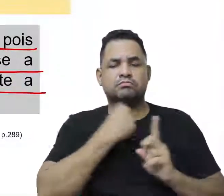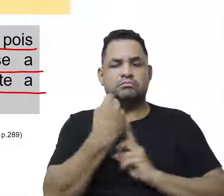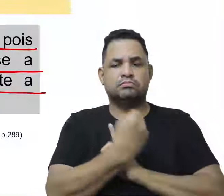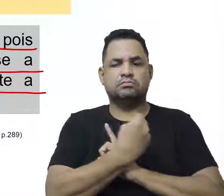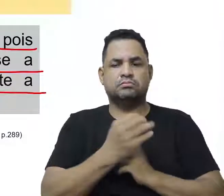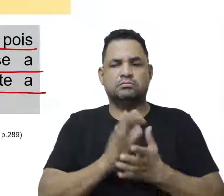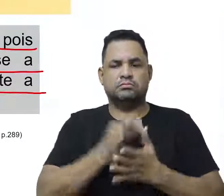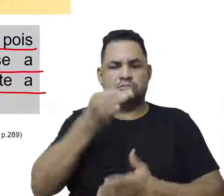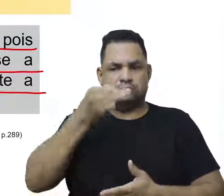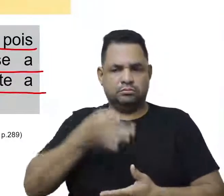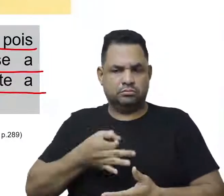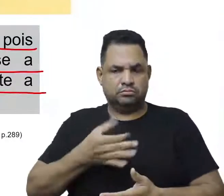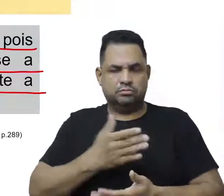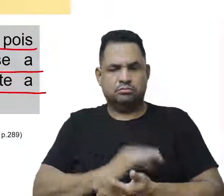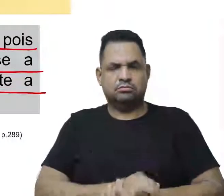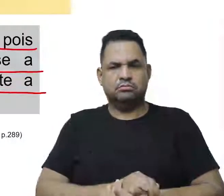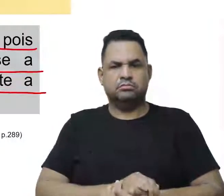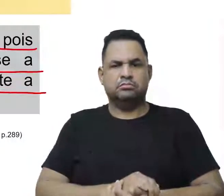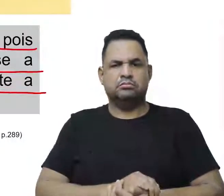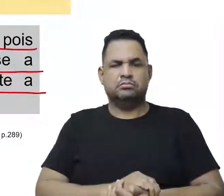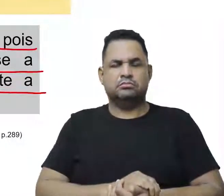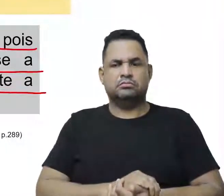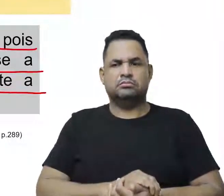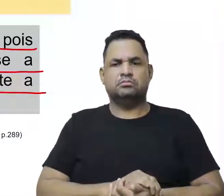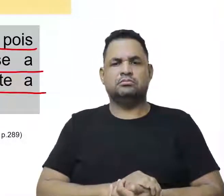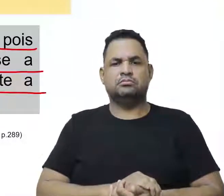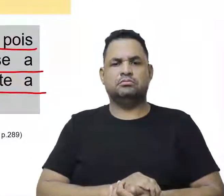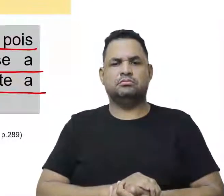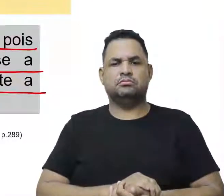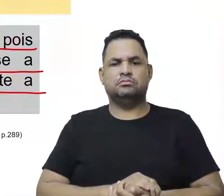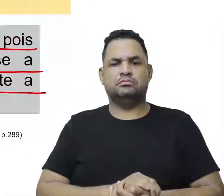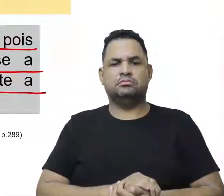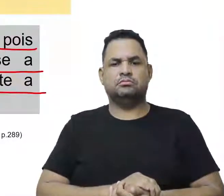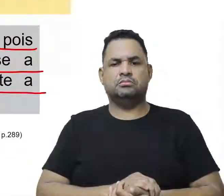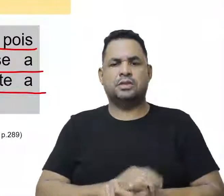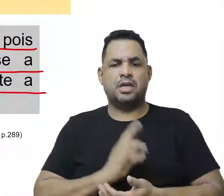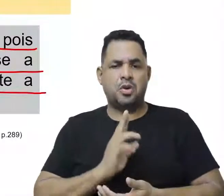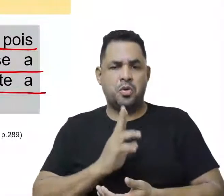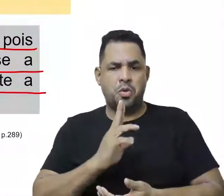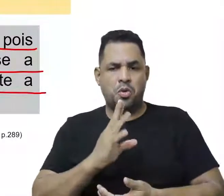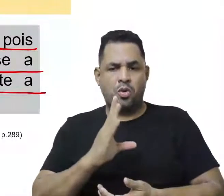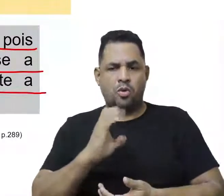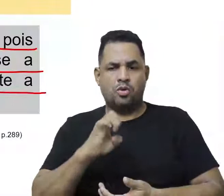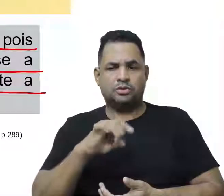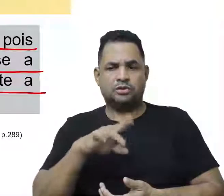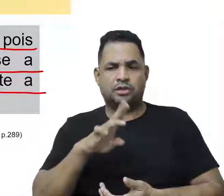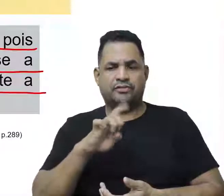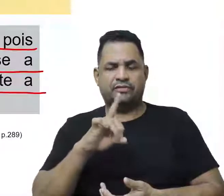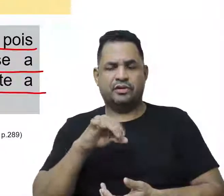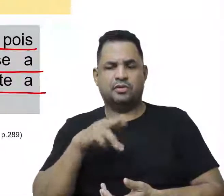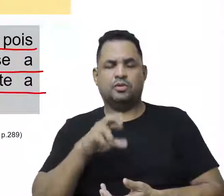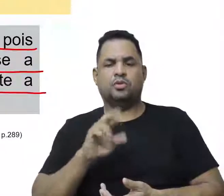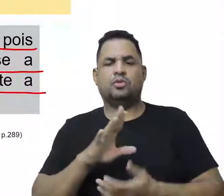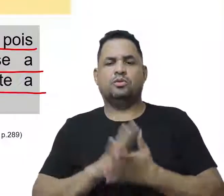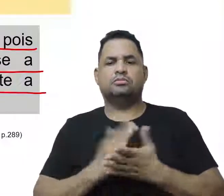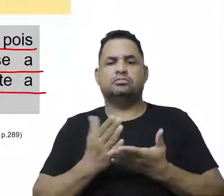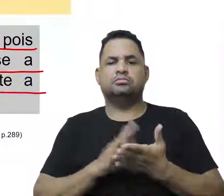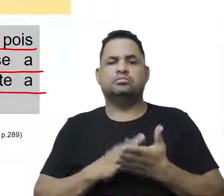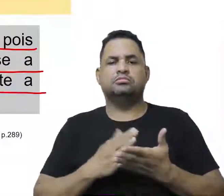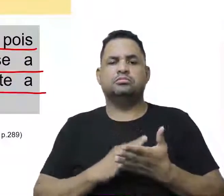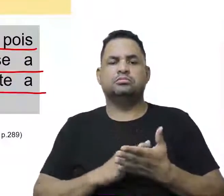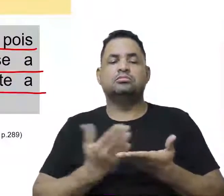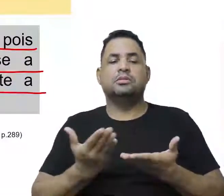tá certa então nesse sentido ele era conservador pois admitia o progresso mas